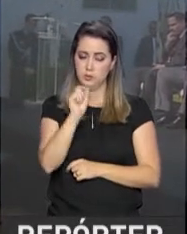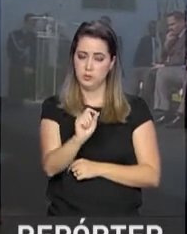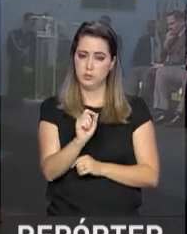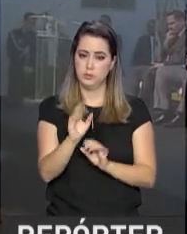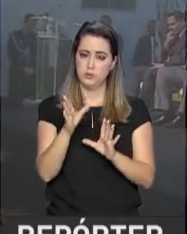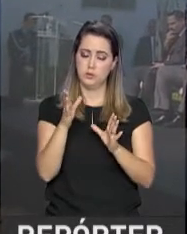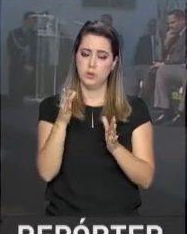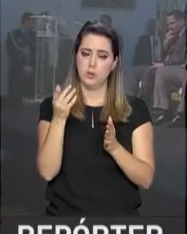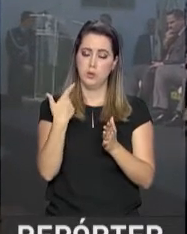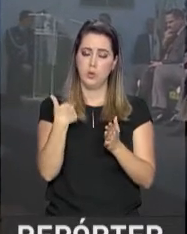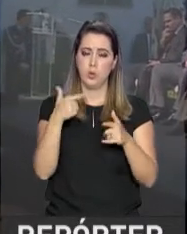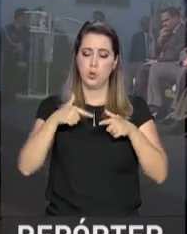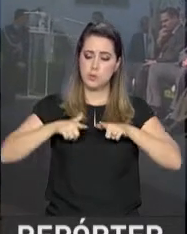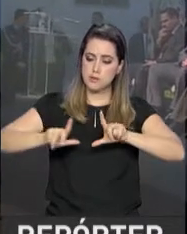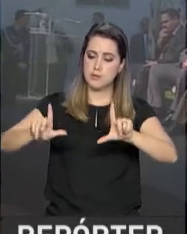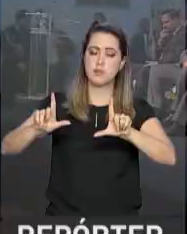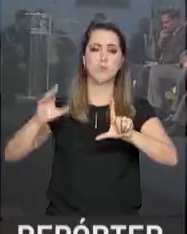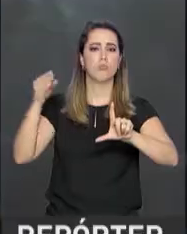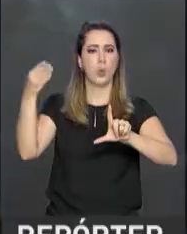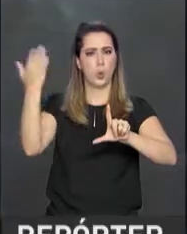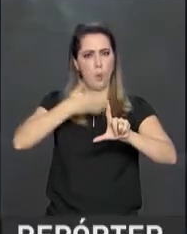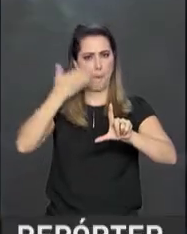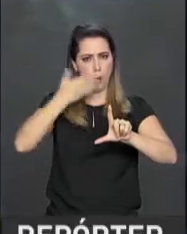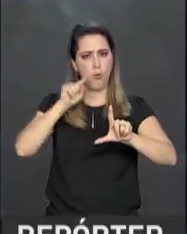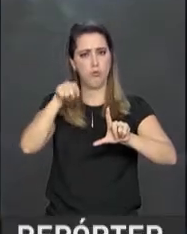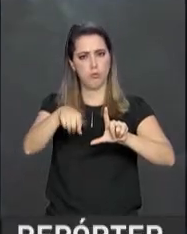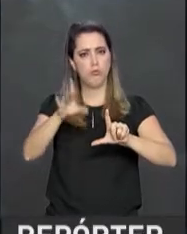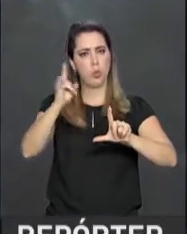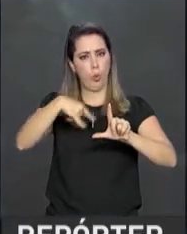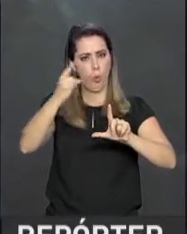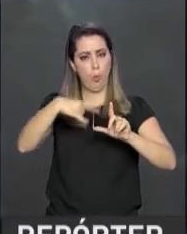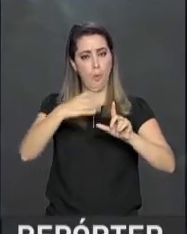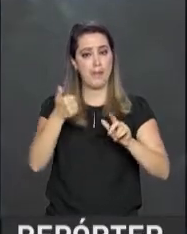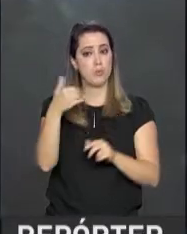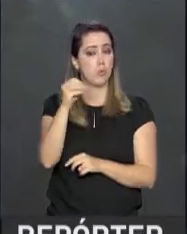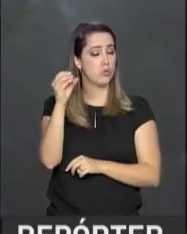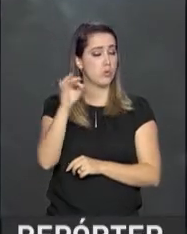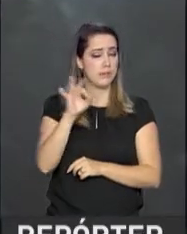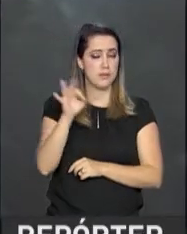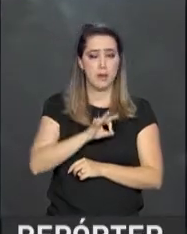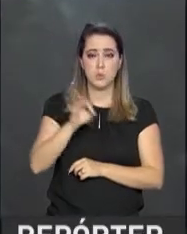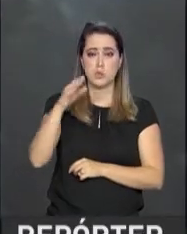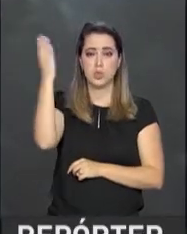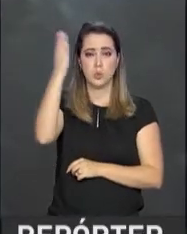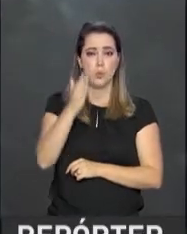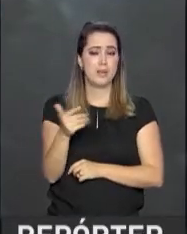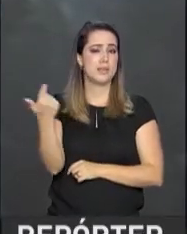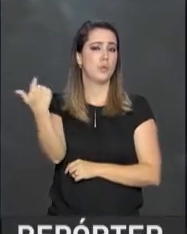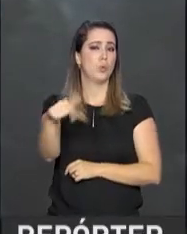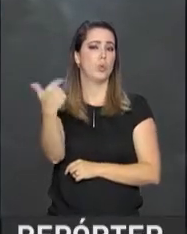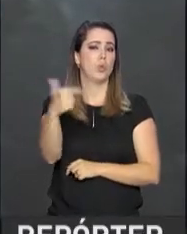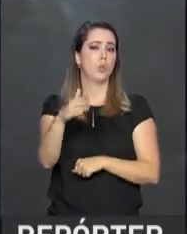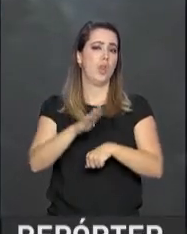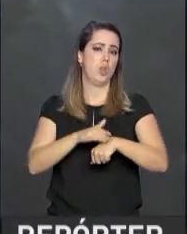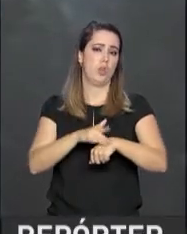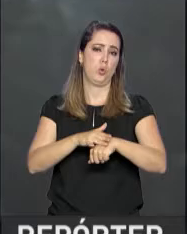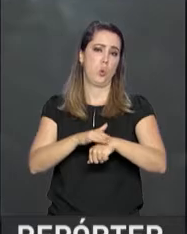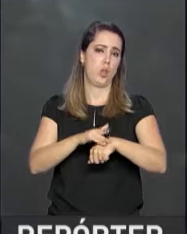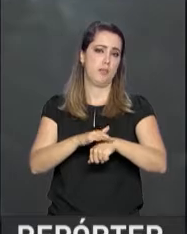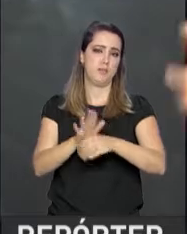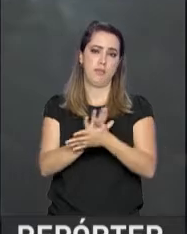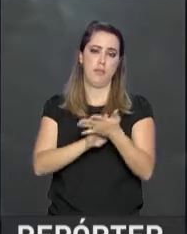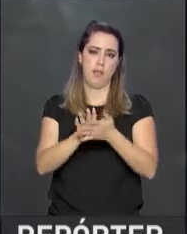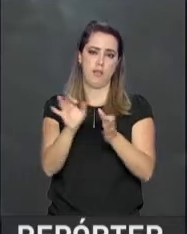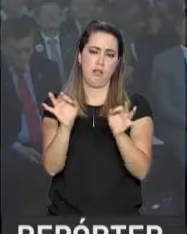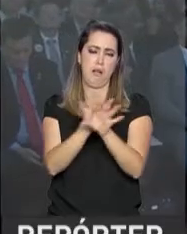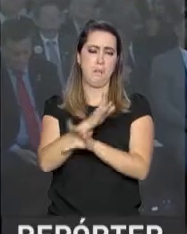a certificação oficial de que 100% do território nacional é livre da doença, mesmo que com vacinação, vai